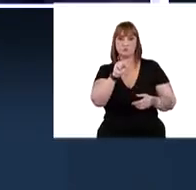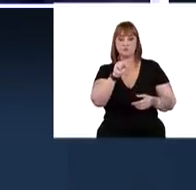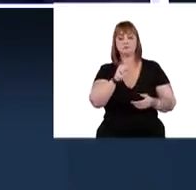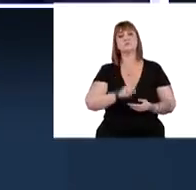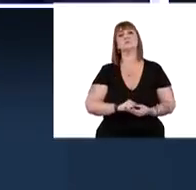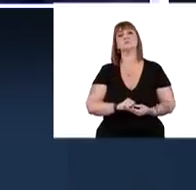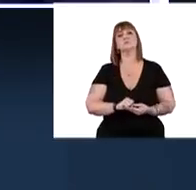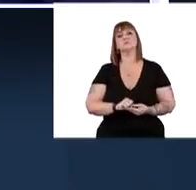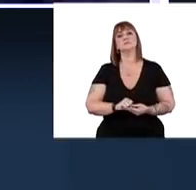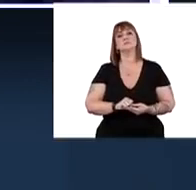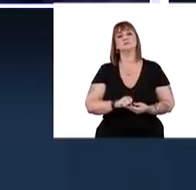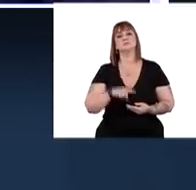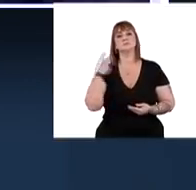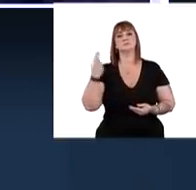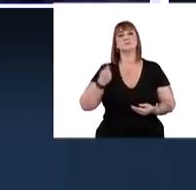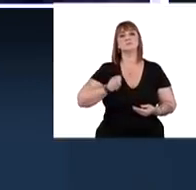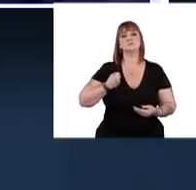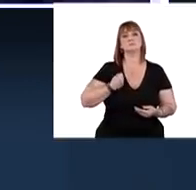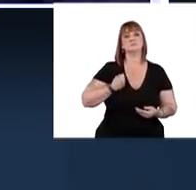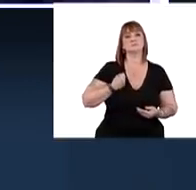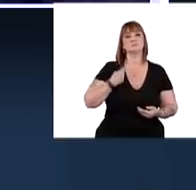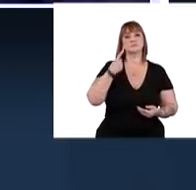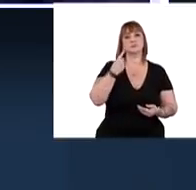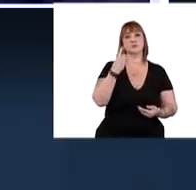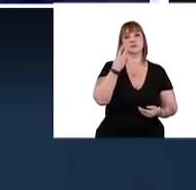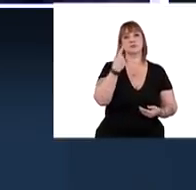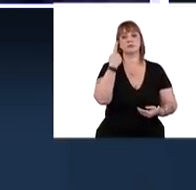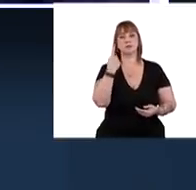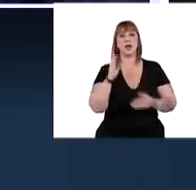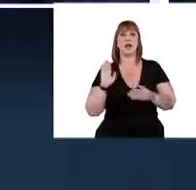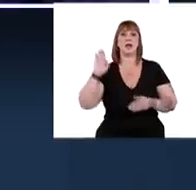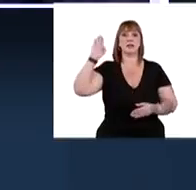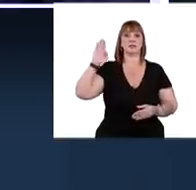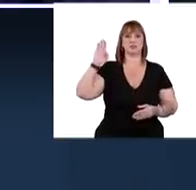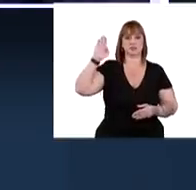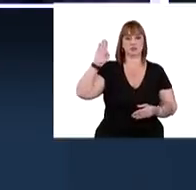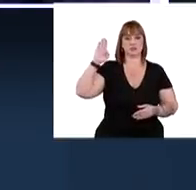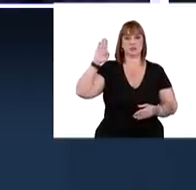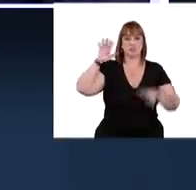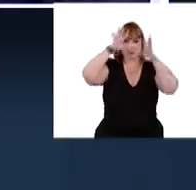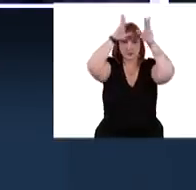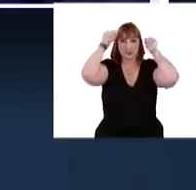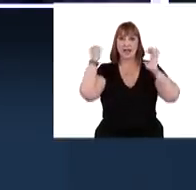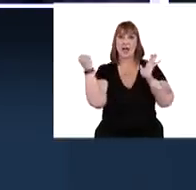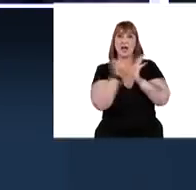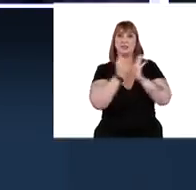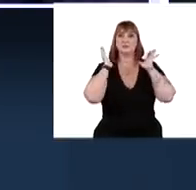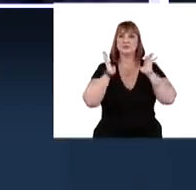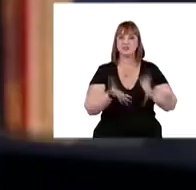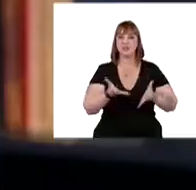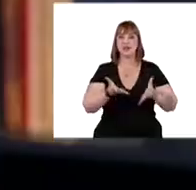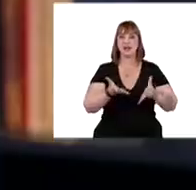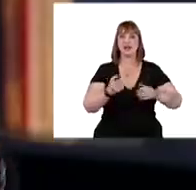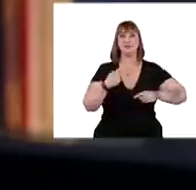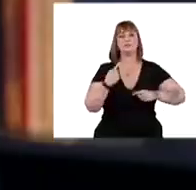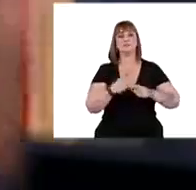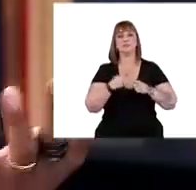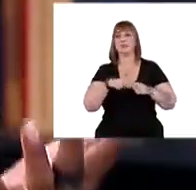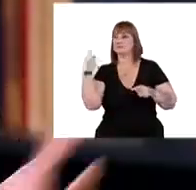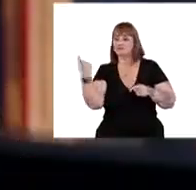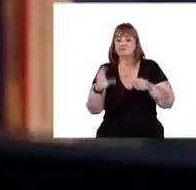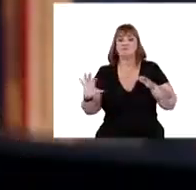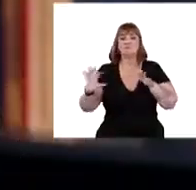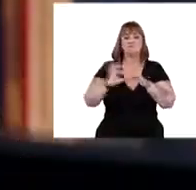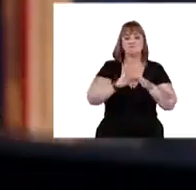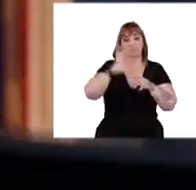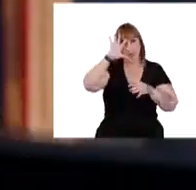com um número de 131 candidaturas indígenas registradas. Né? Isso porque a gente se juntou e tomou